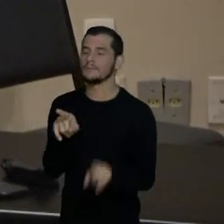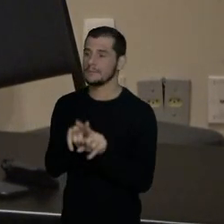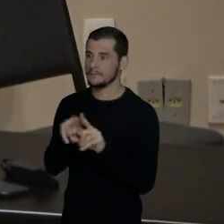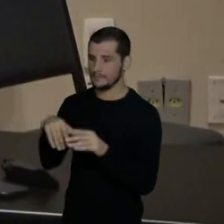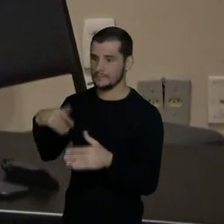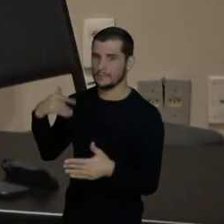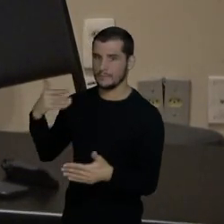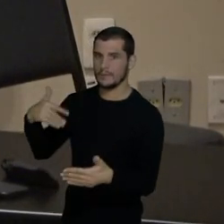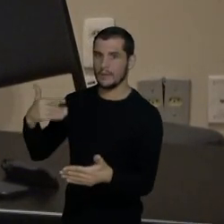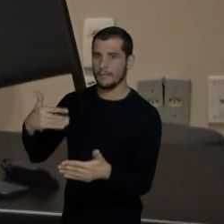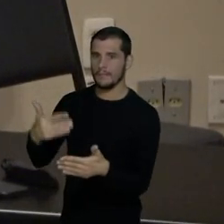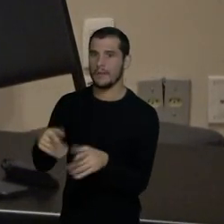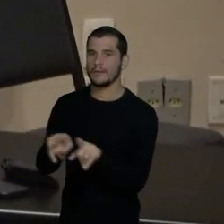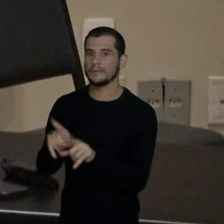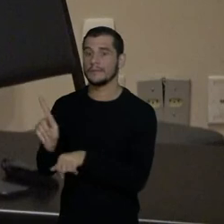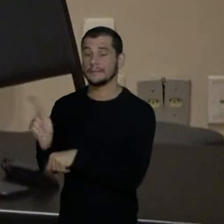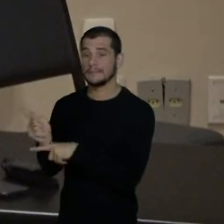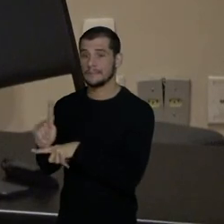a